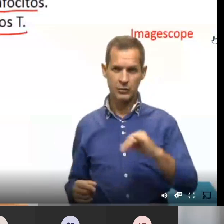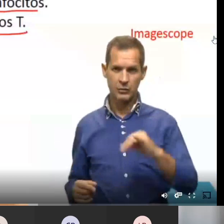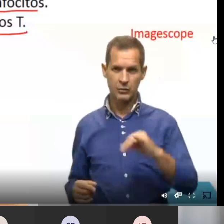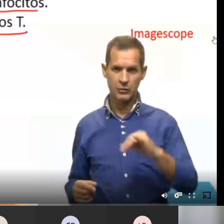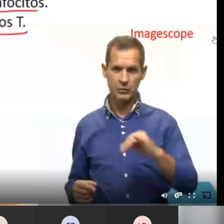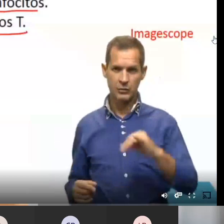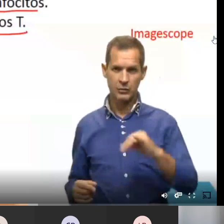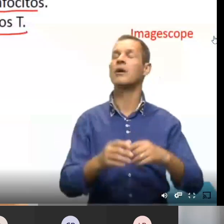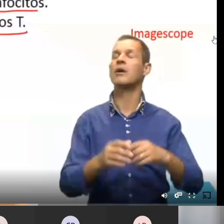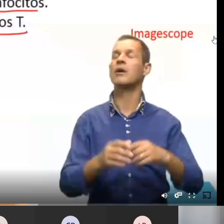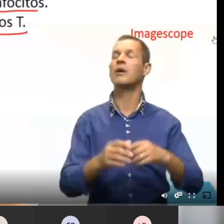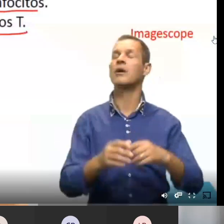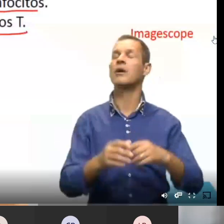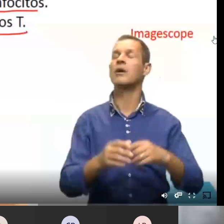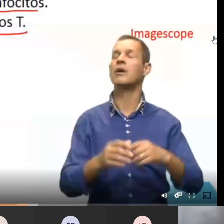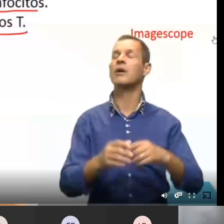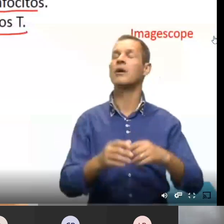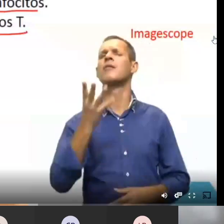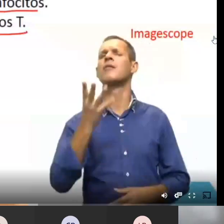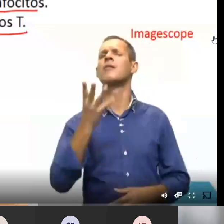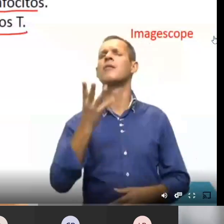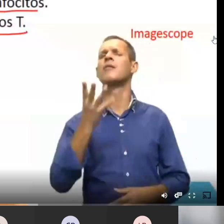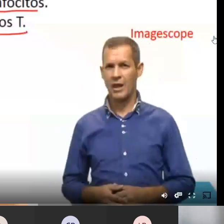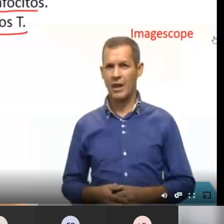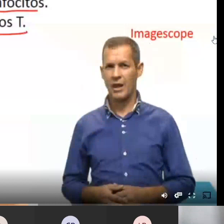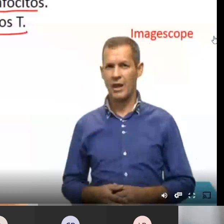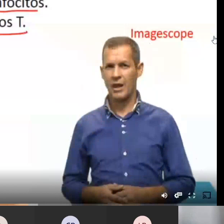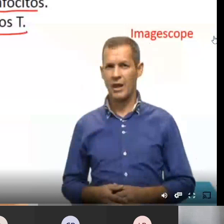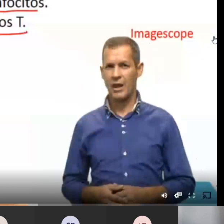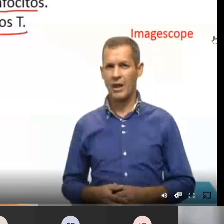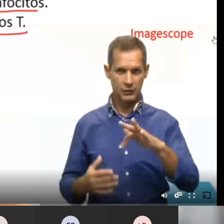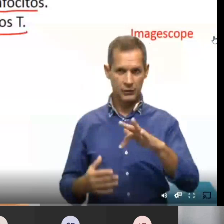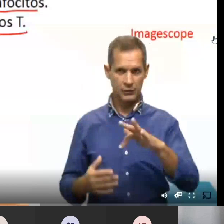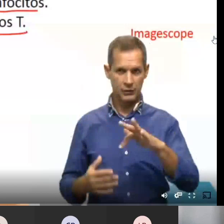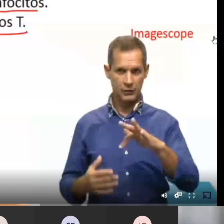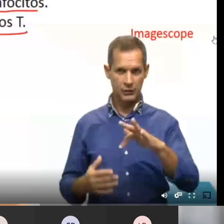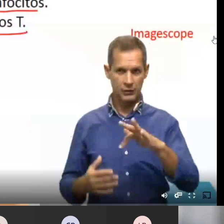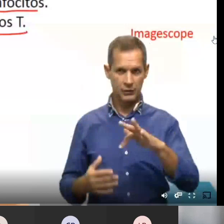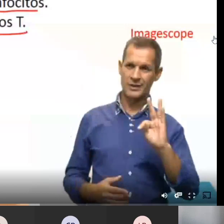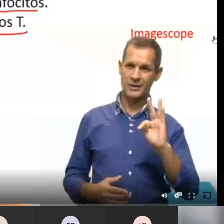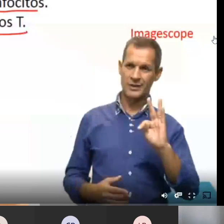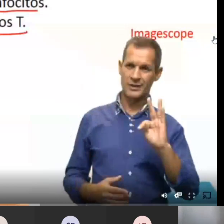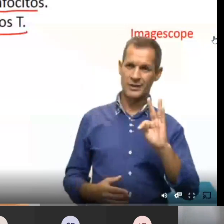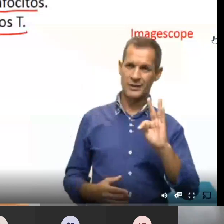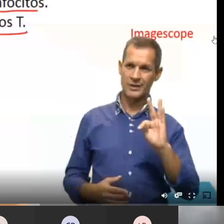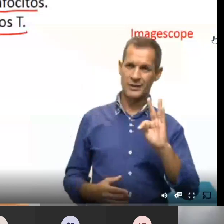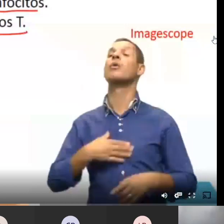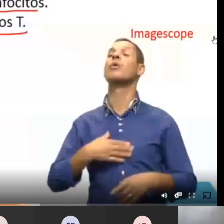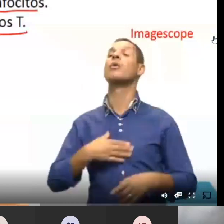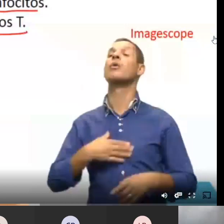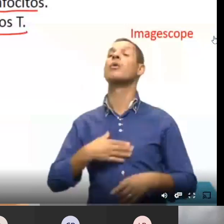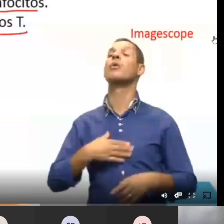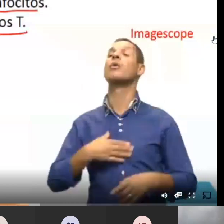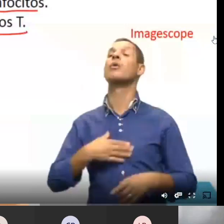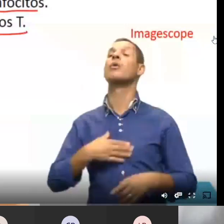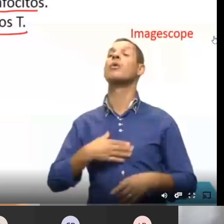o local onde de fato ocorre a maturação dos linfócitos T. Gostaria também que